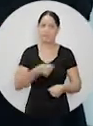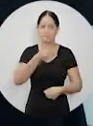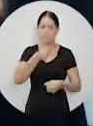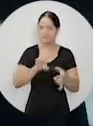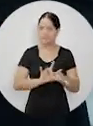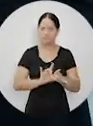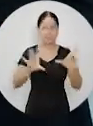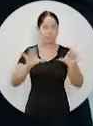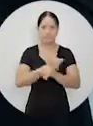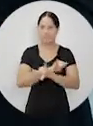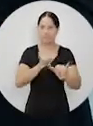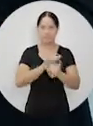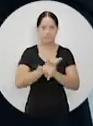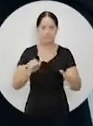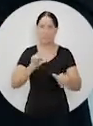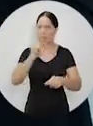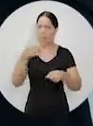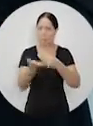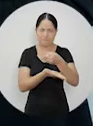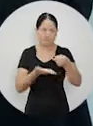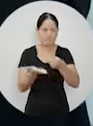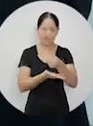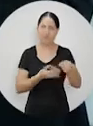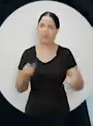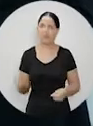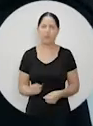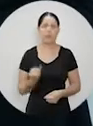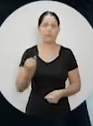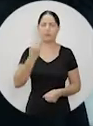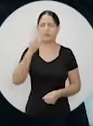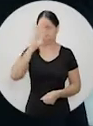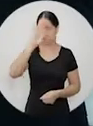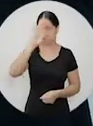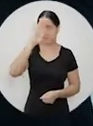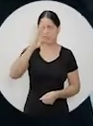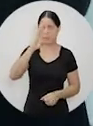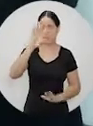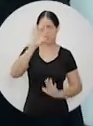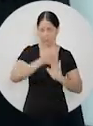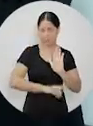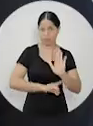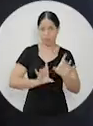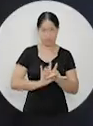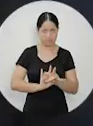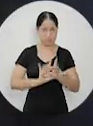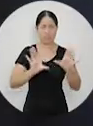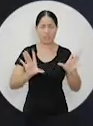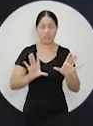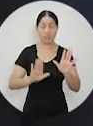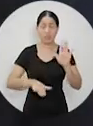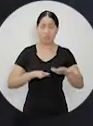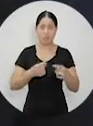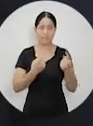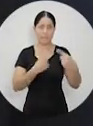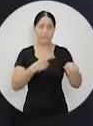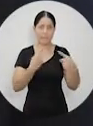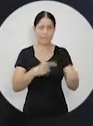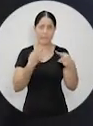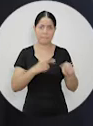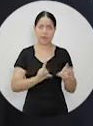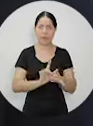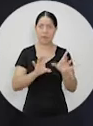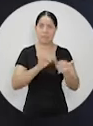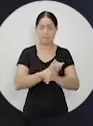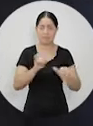intransigente da liberdade de imprensa, porque ela é fundamental, ela é dos pilares da democracia e do Estado de Direito. Então, qualquer tipo de ataque à liberdade